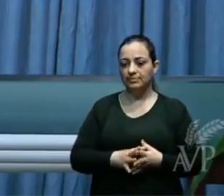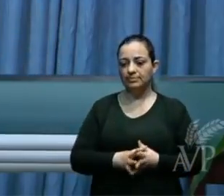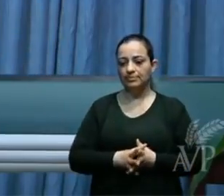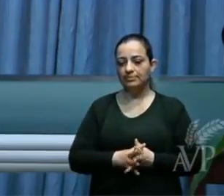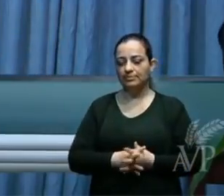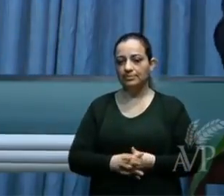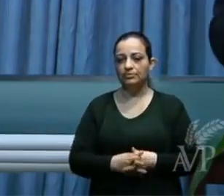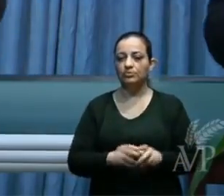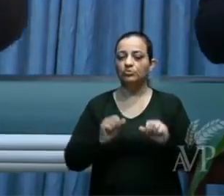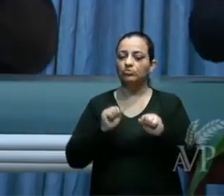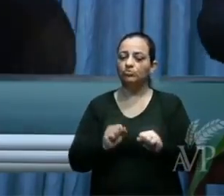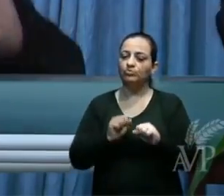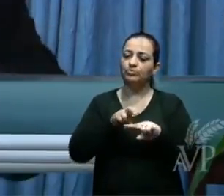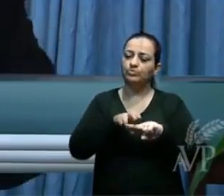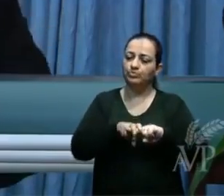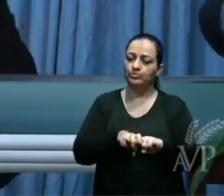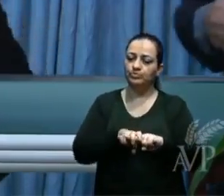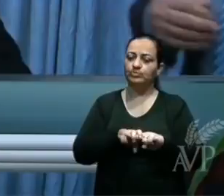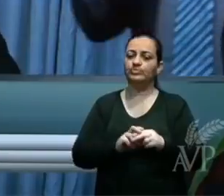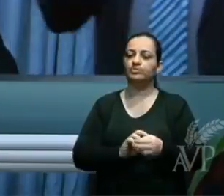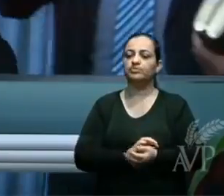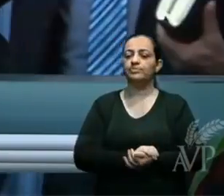poderes assentar